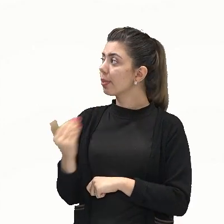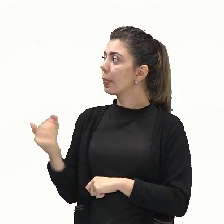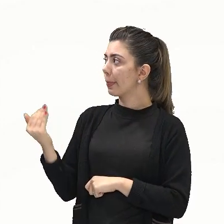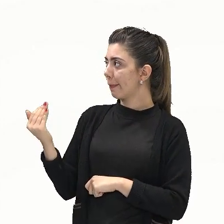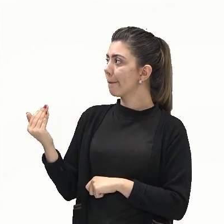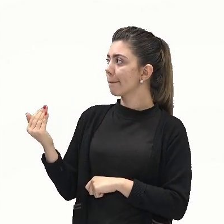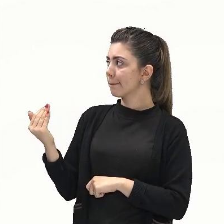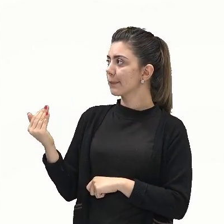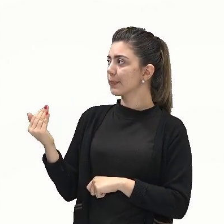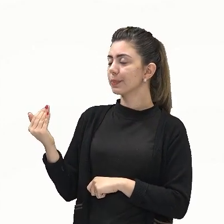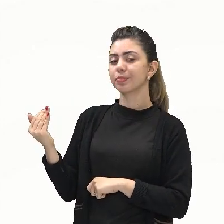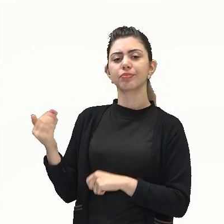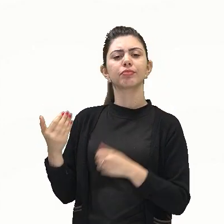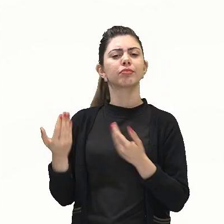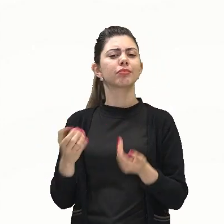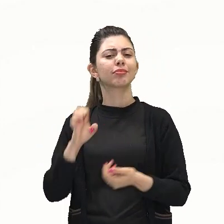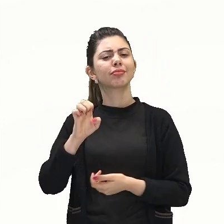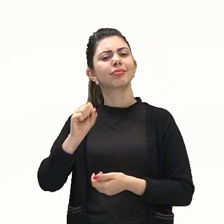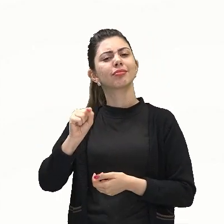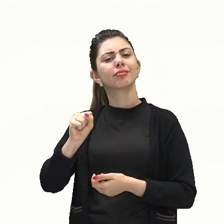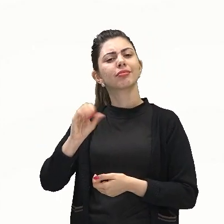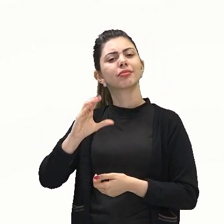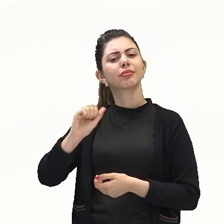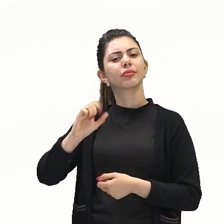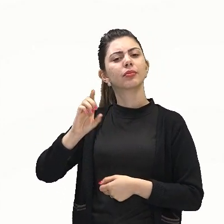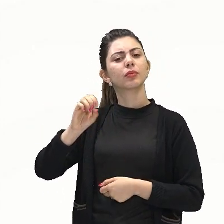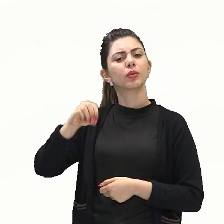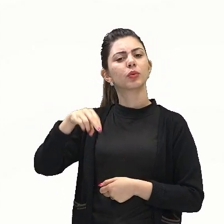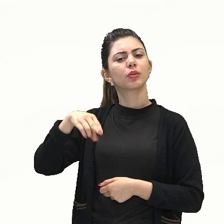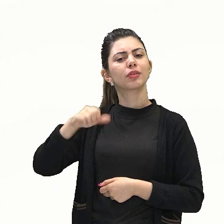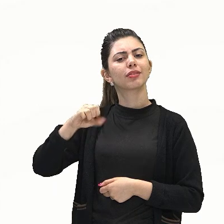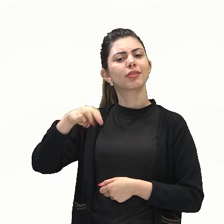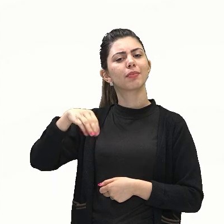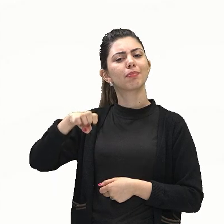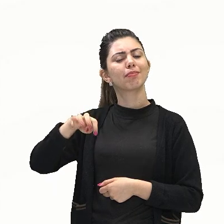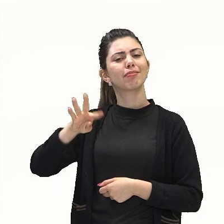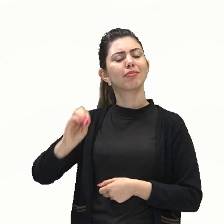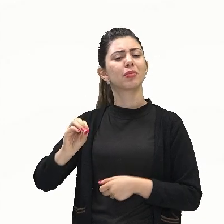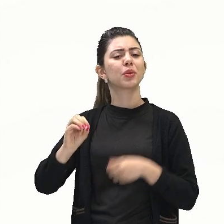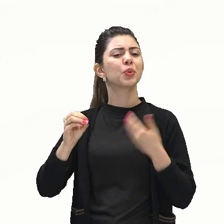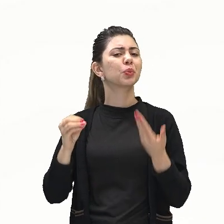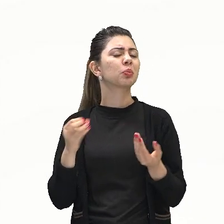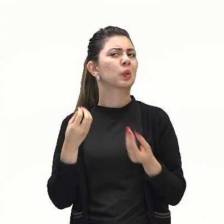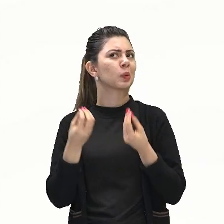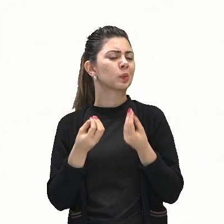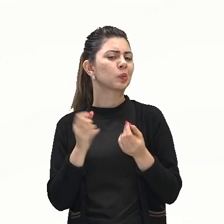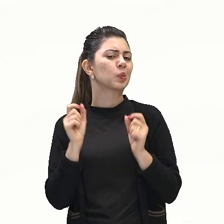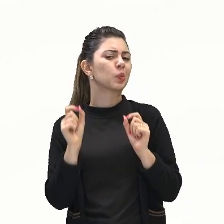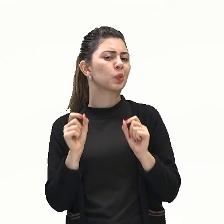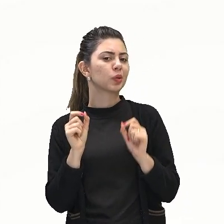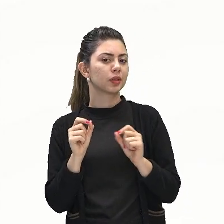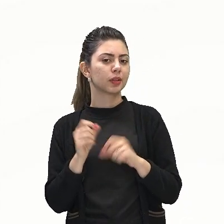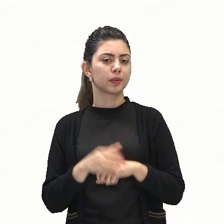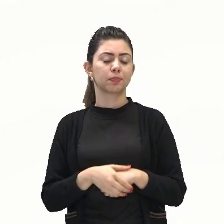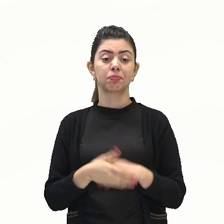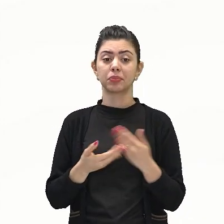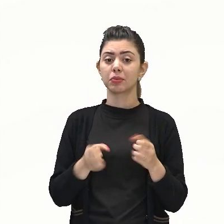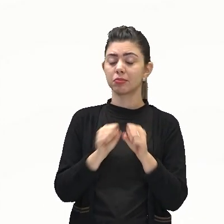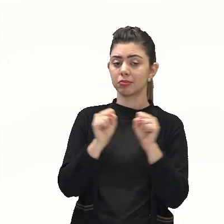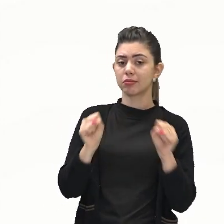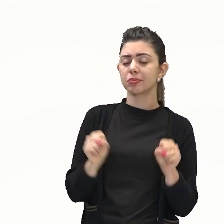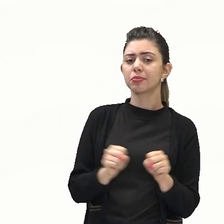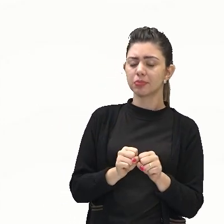uma coisa chamada escalonamento. Tá? O que são sistemas lineares escalonados? E para